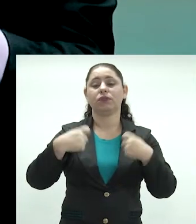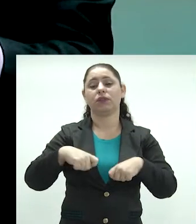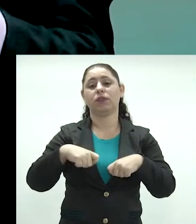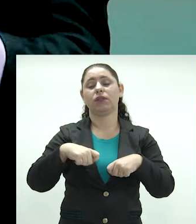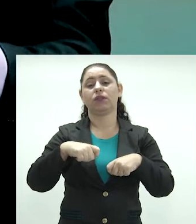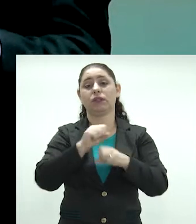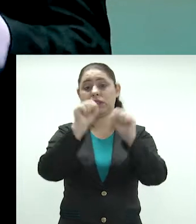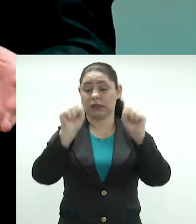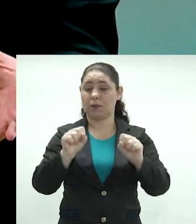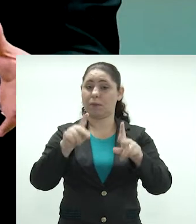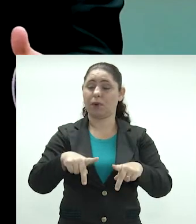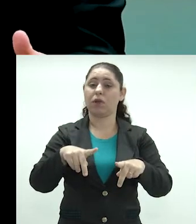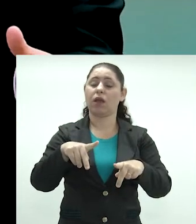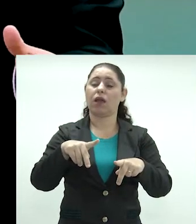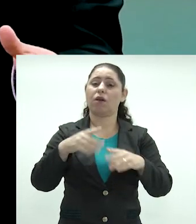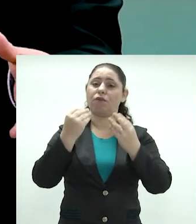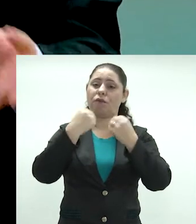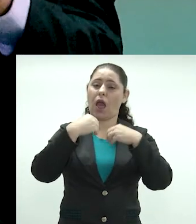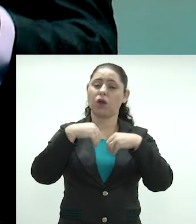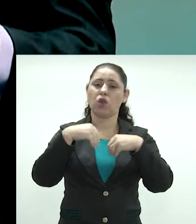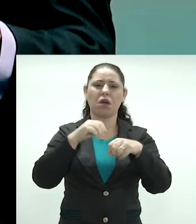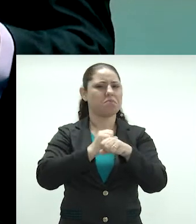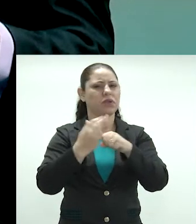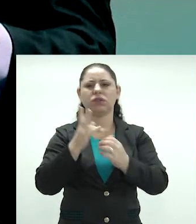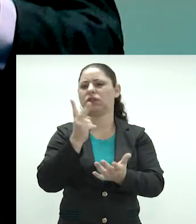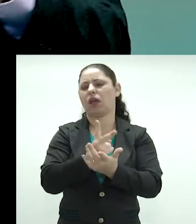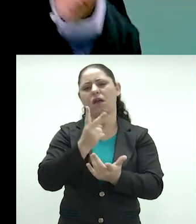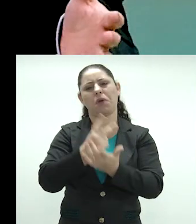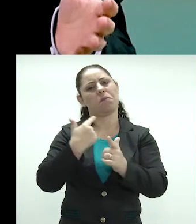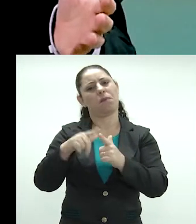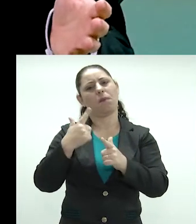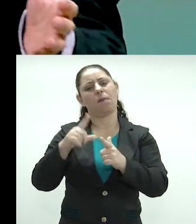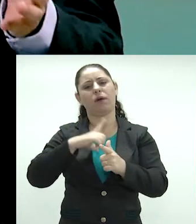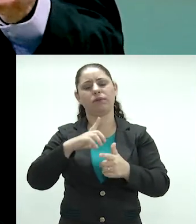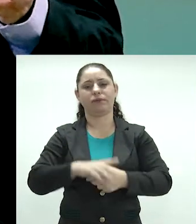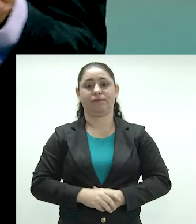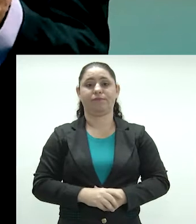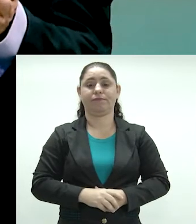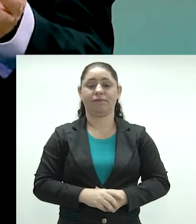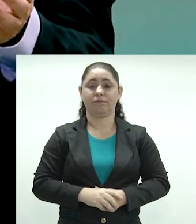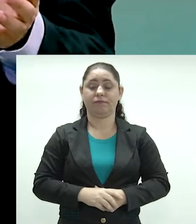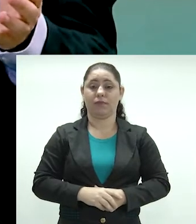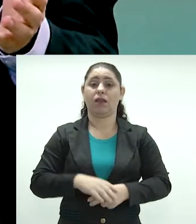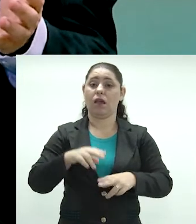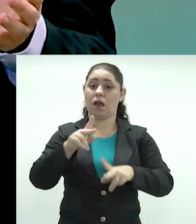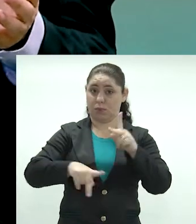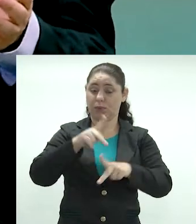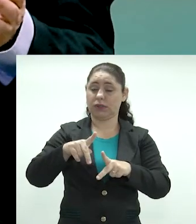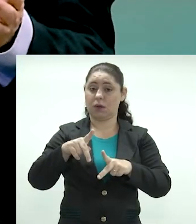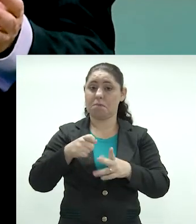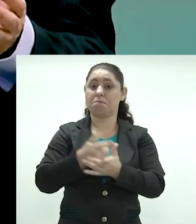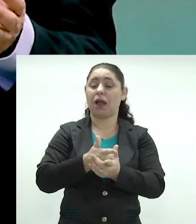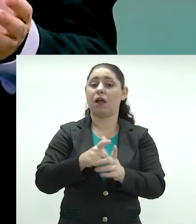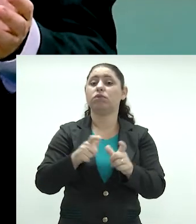público, de fato, é deficitário e sempre foi, não é agora com a pandemia, sempre foi deficitário, questão de quantitativo de lei de UTI. Então, essa população é que pode pagar o